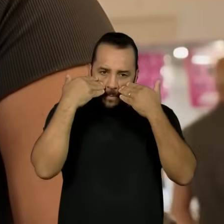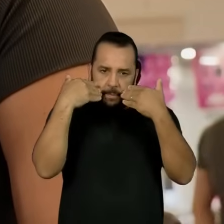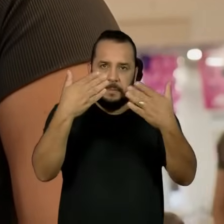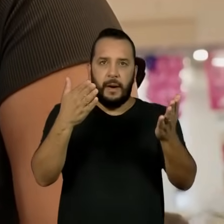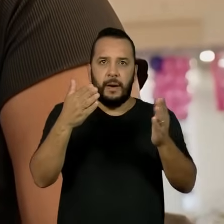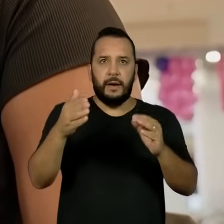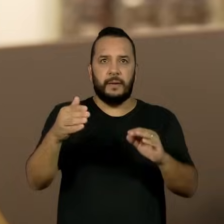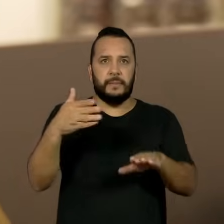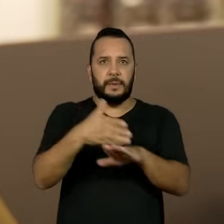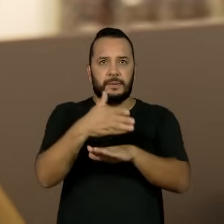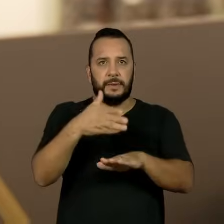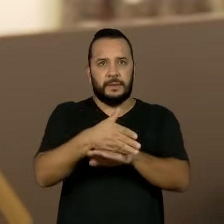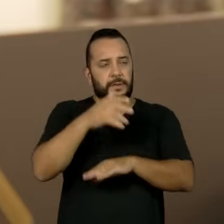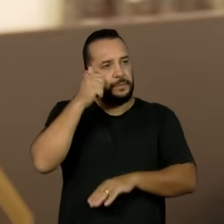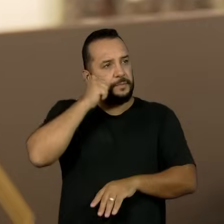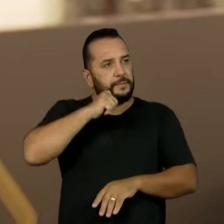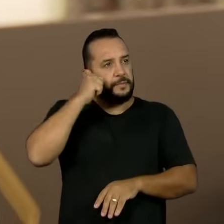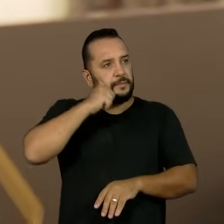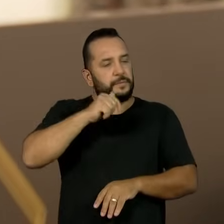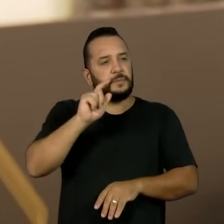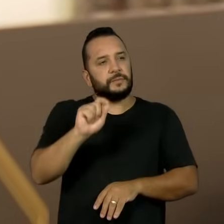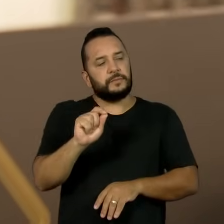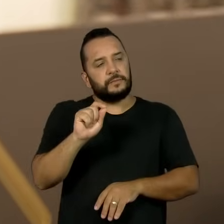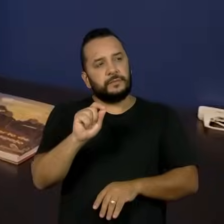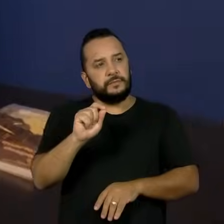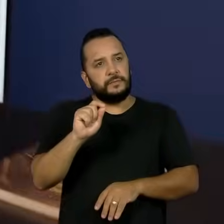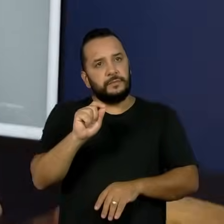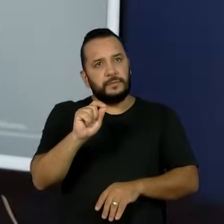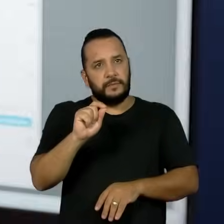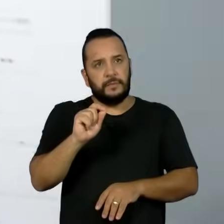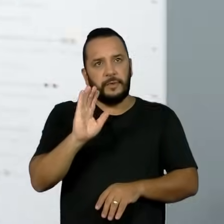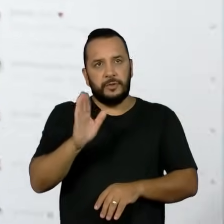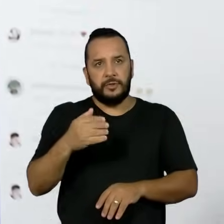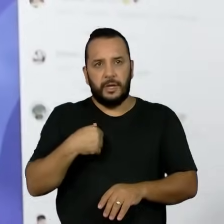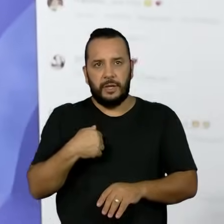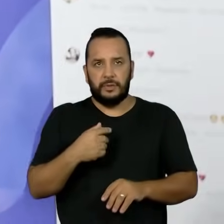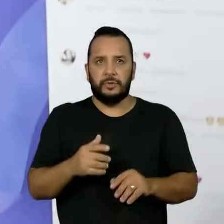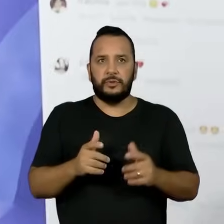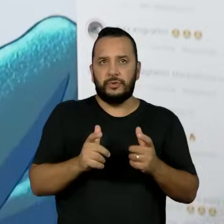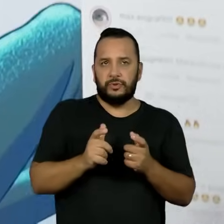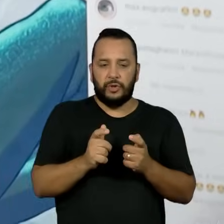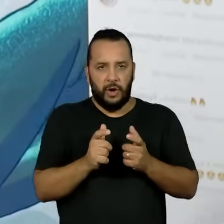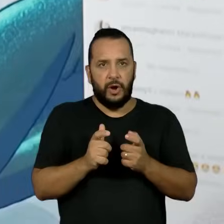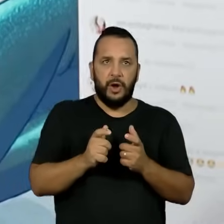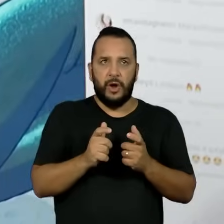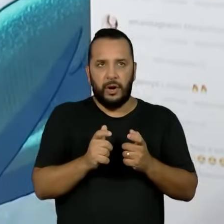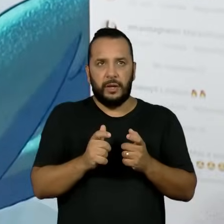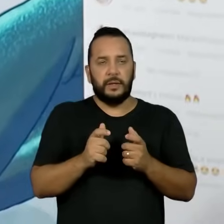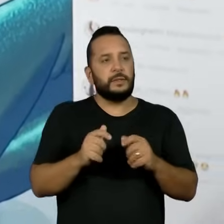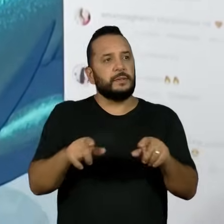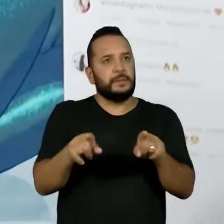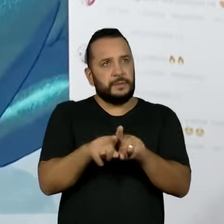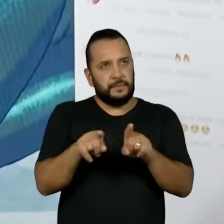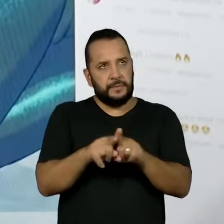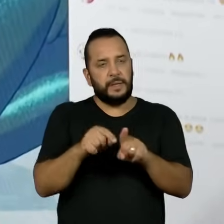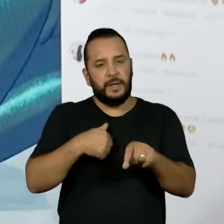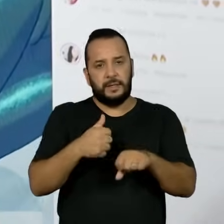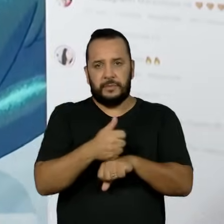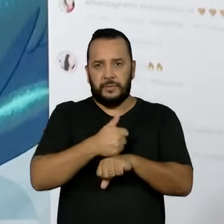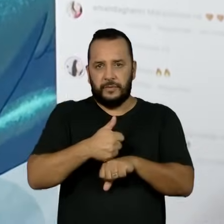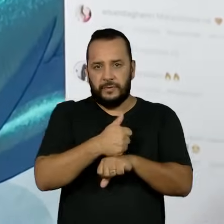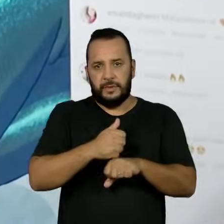participação de mulheres, tanto as que jogam no competitivo, as que são streamers, as